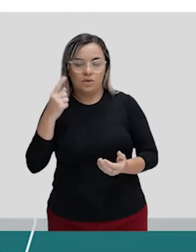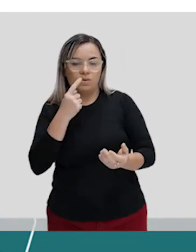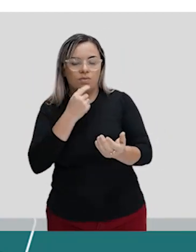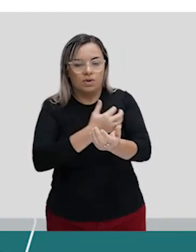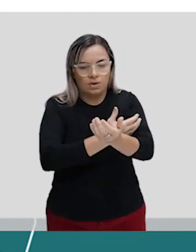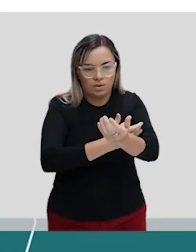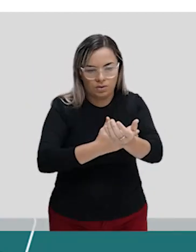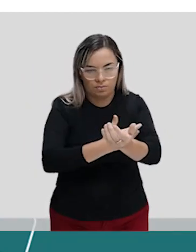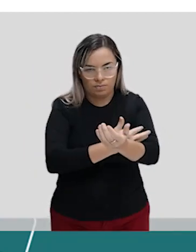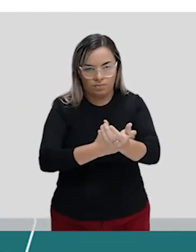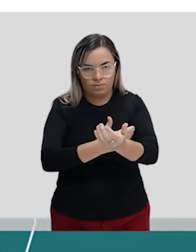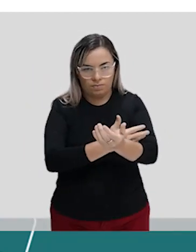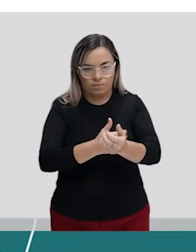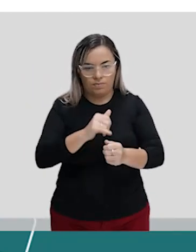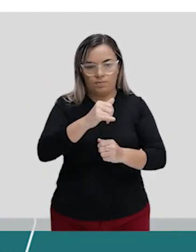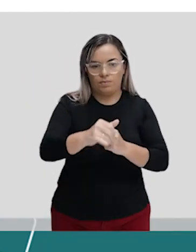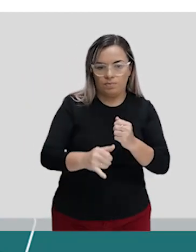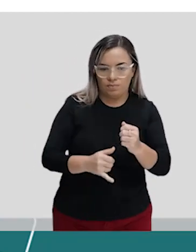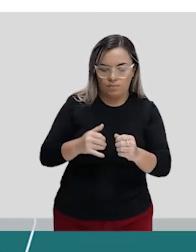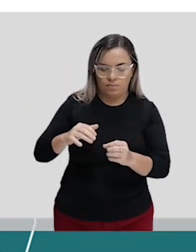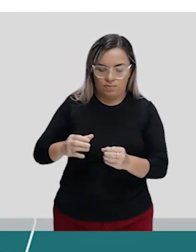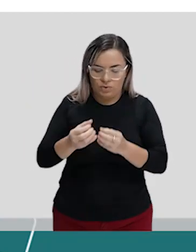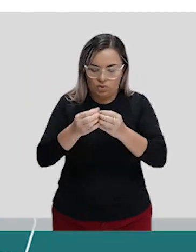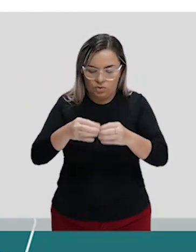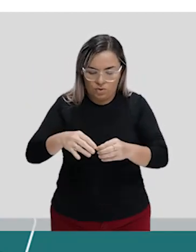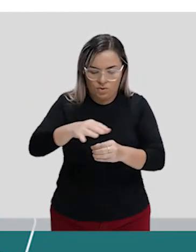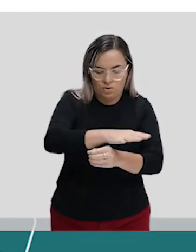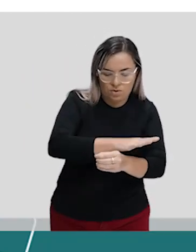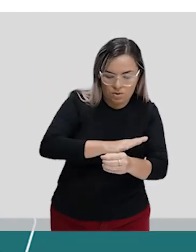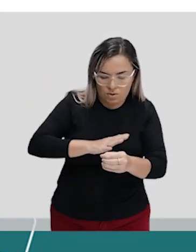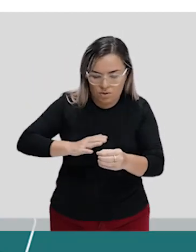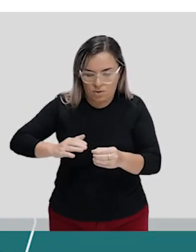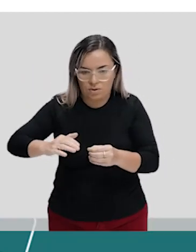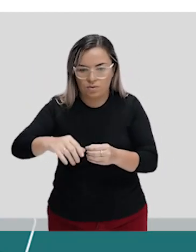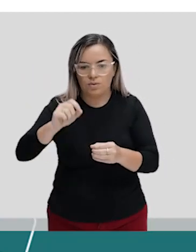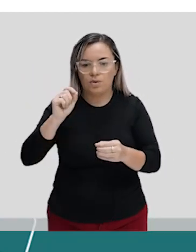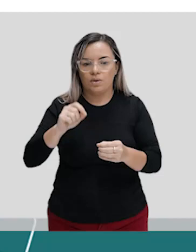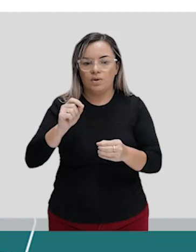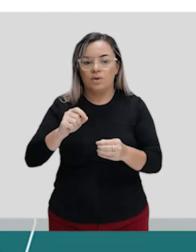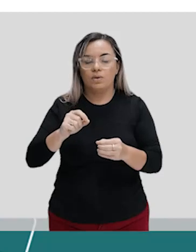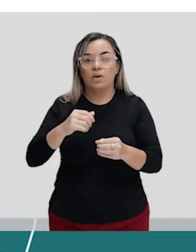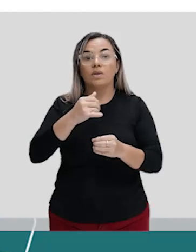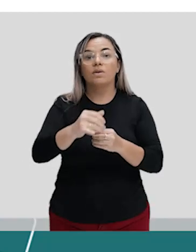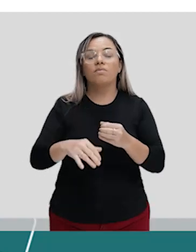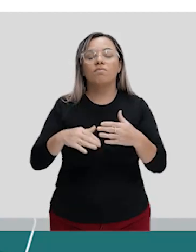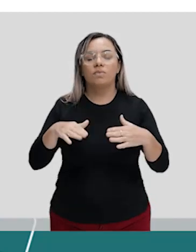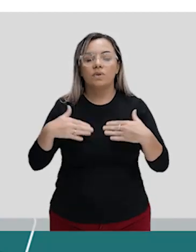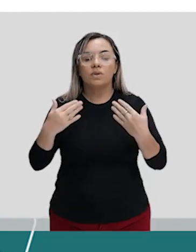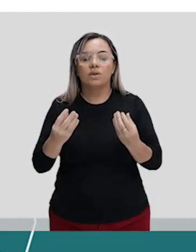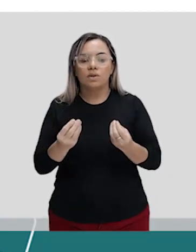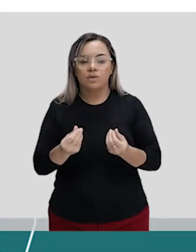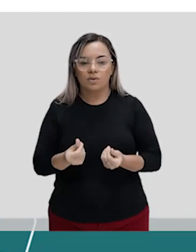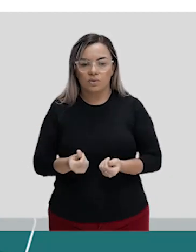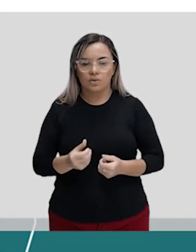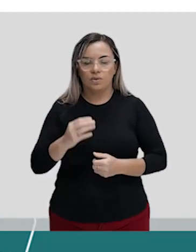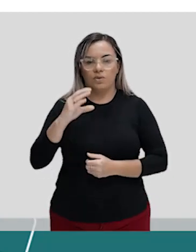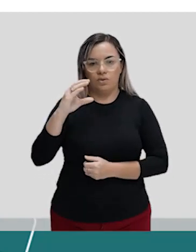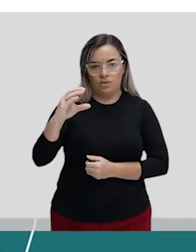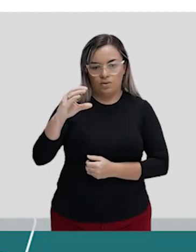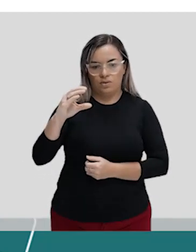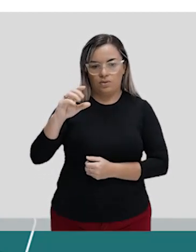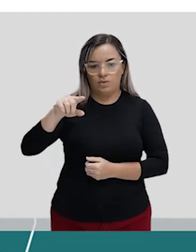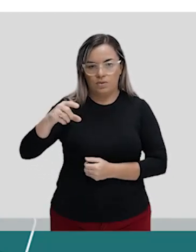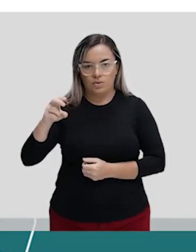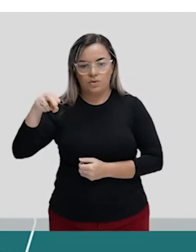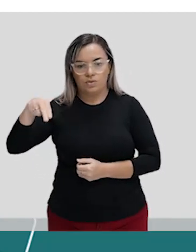mesmos tipos de átomos que a clara de ovo, tá? Quais são os átomos presentes? São esses aqui: carbono,